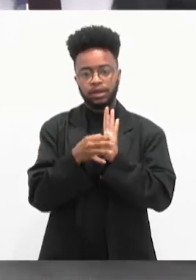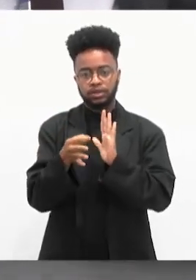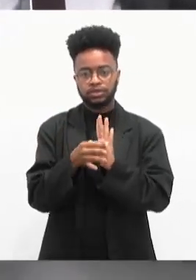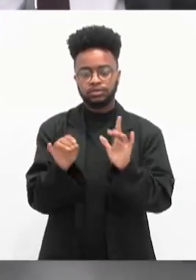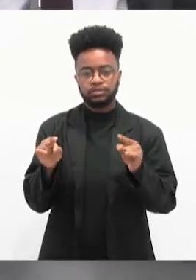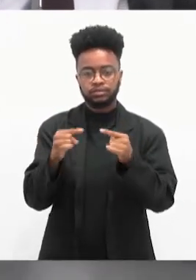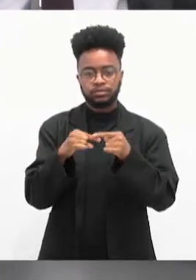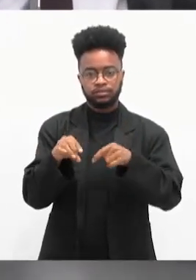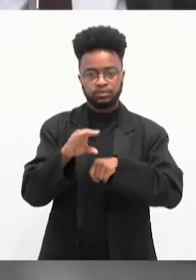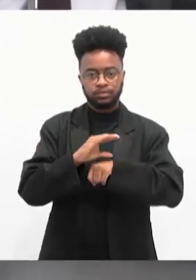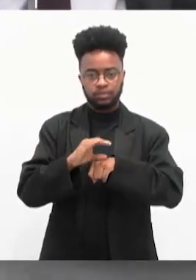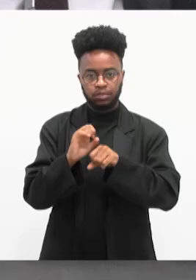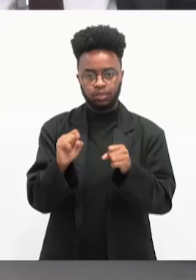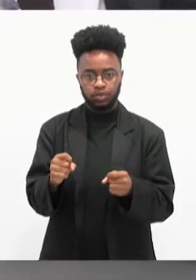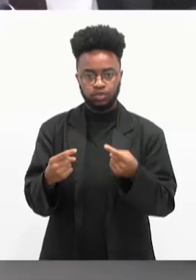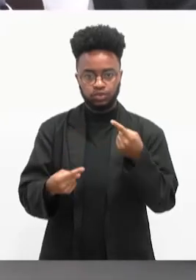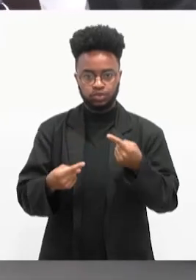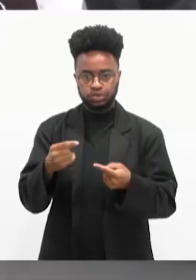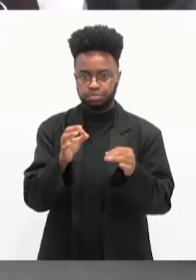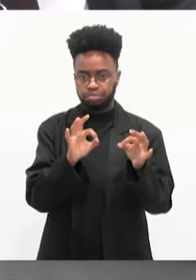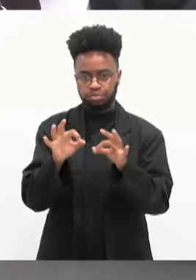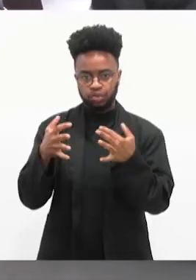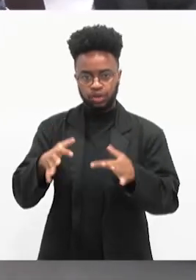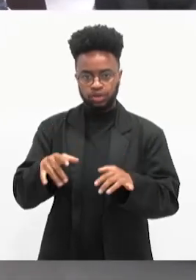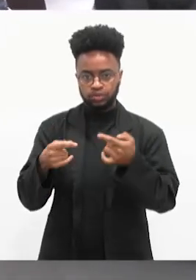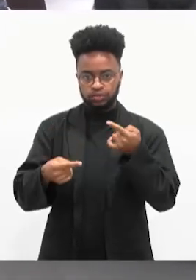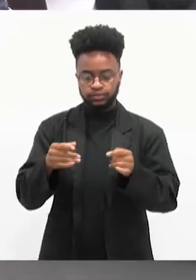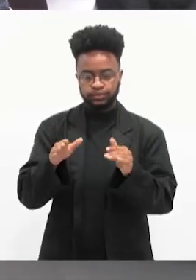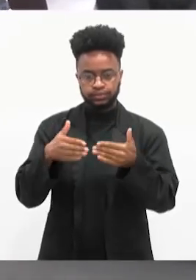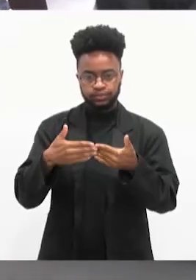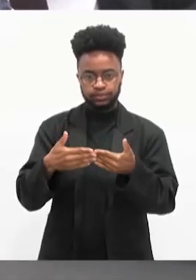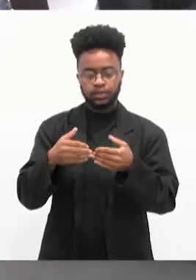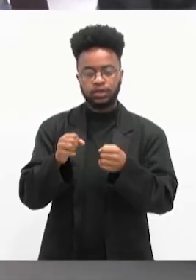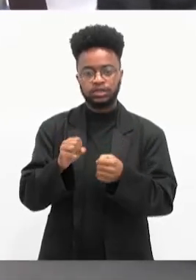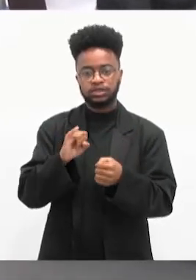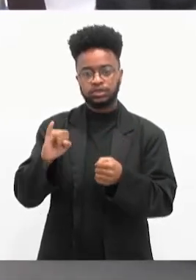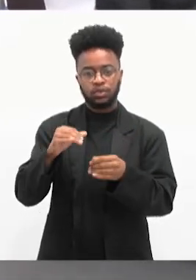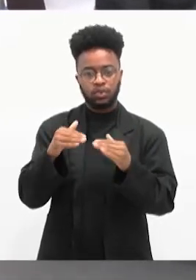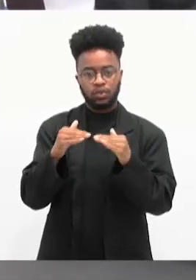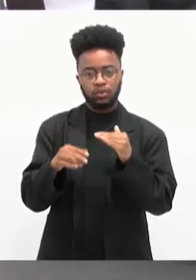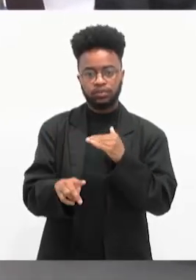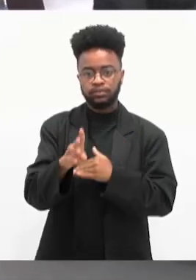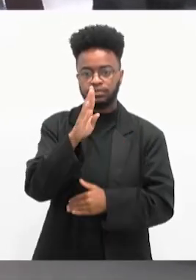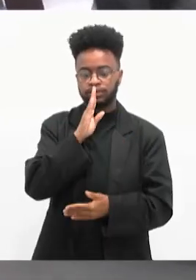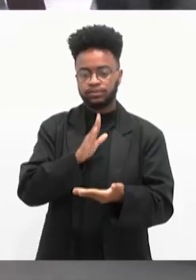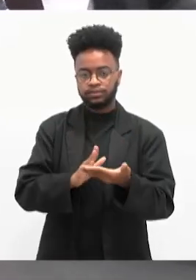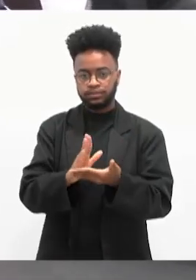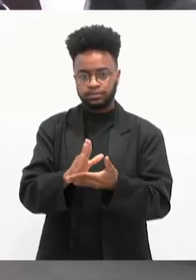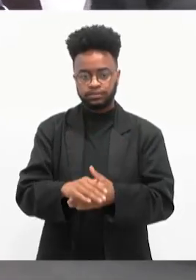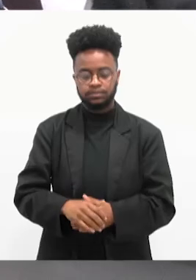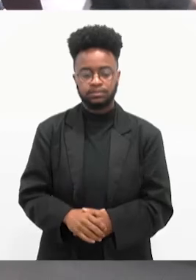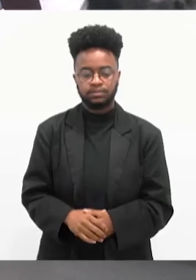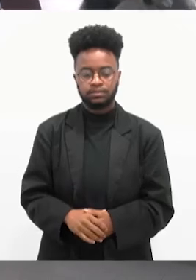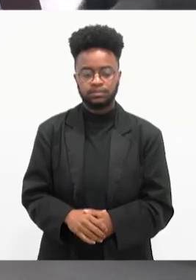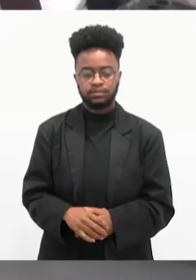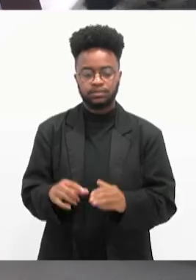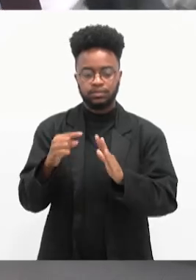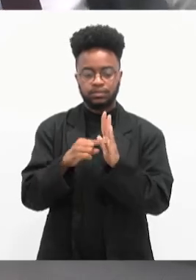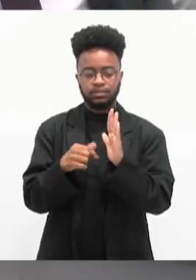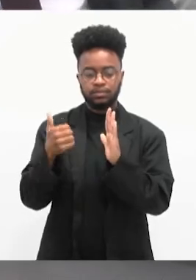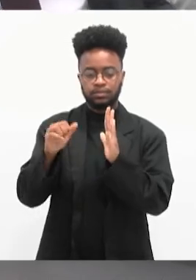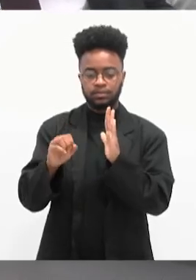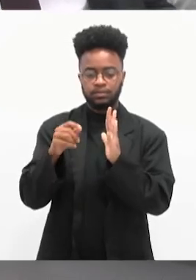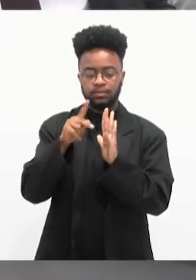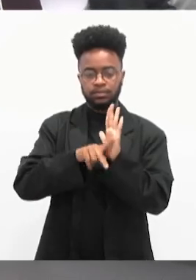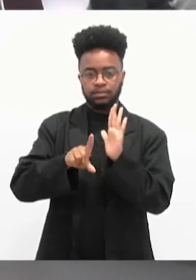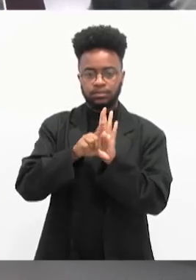Em discussão. Não havendo quem queira discutir, em votação, os senhores que aprovam permaneçam como estão. Aprovado. Item 10, projeto